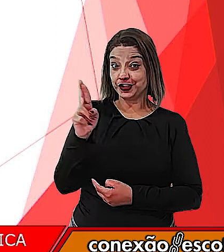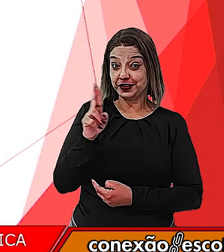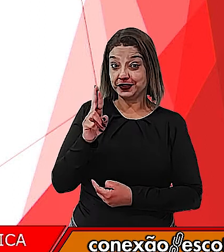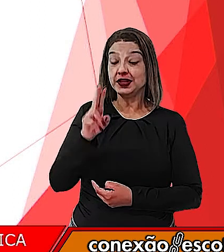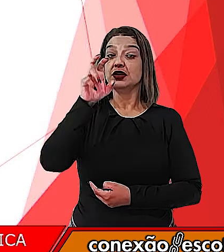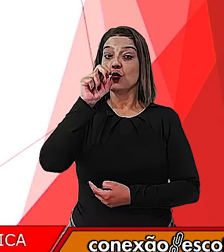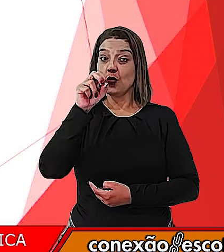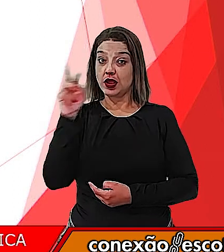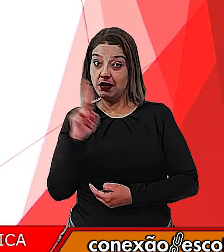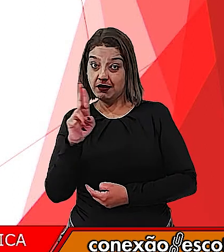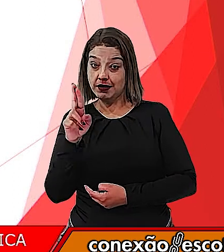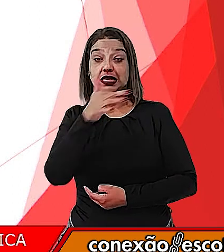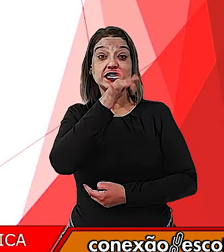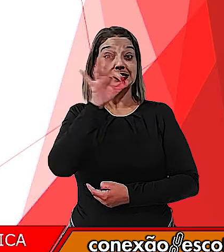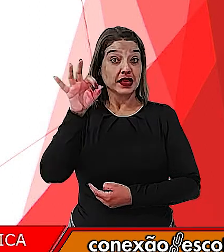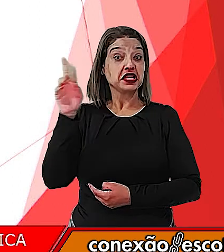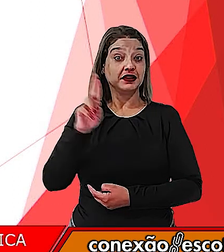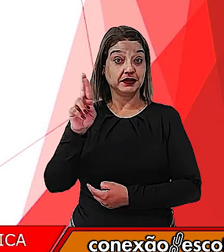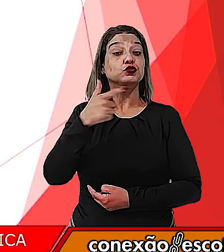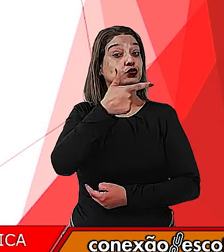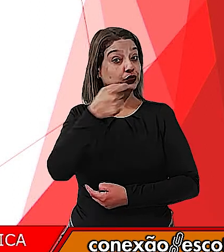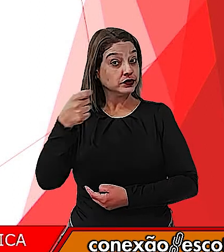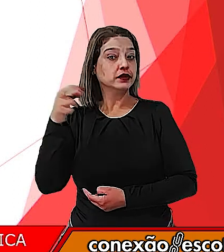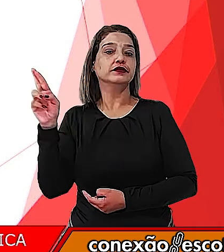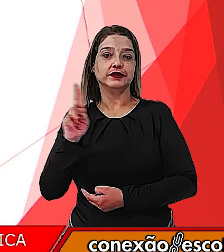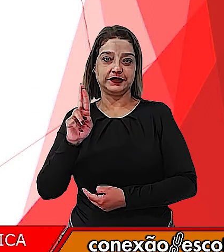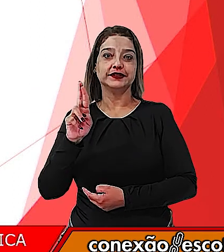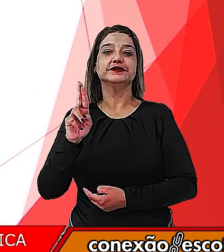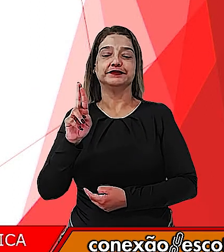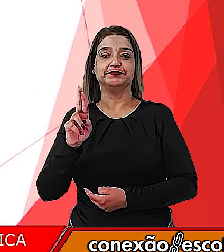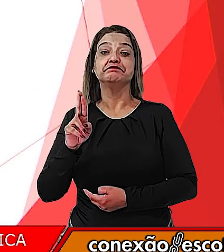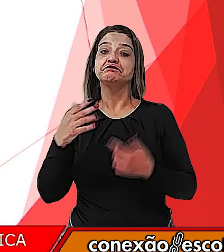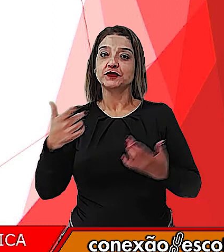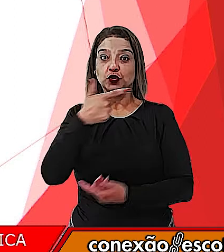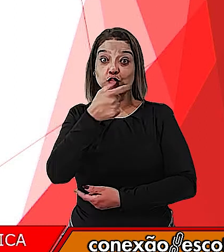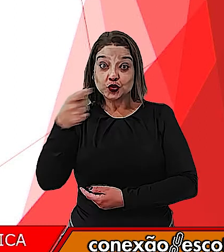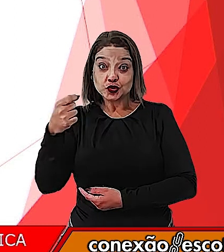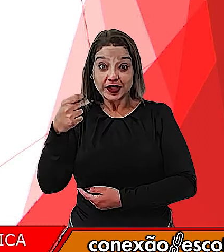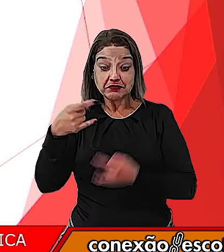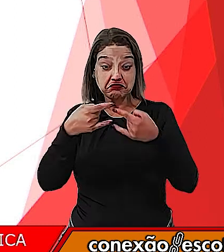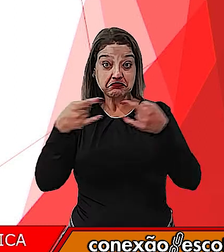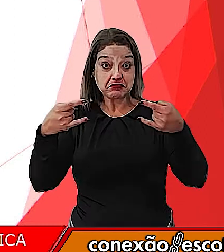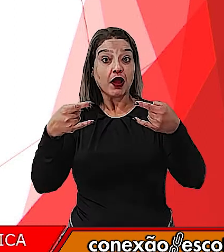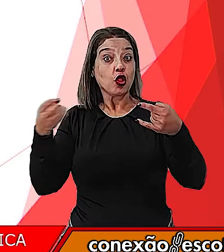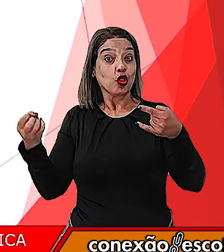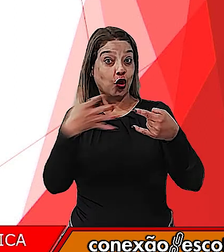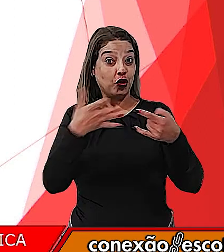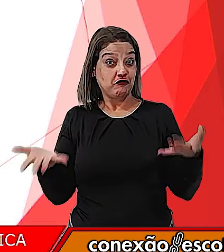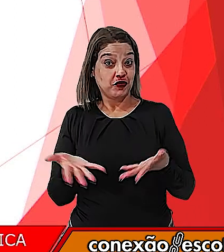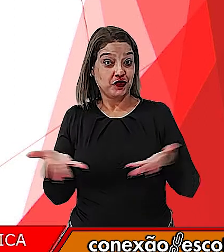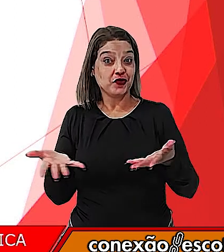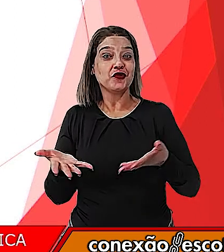R$20, R$50, R$100 e R$200. Essa nota de 200, ela é